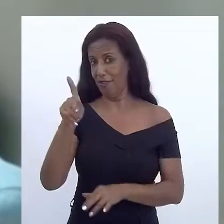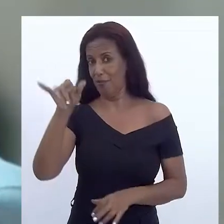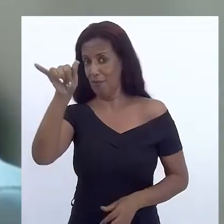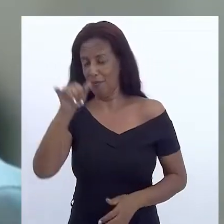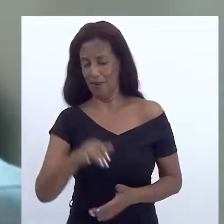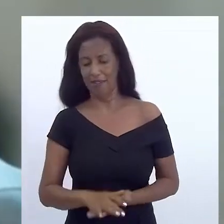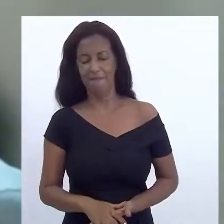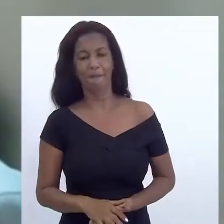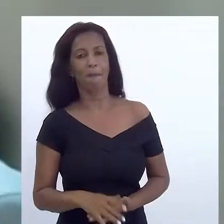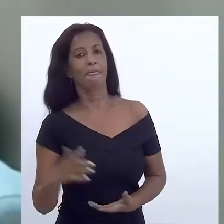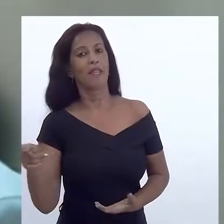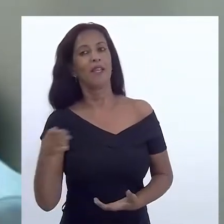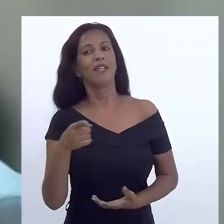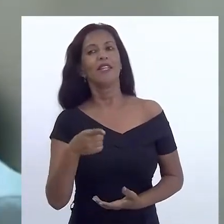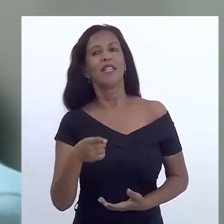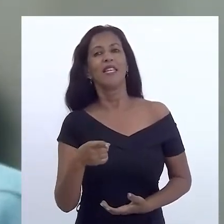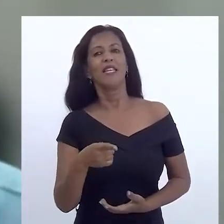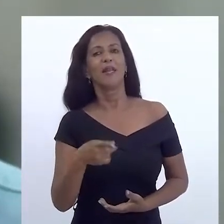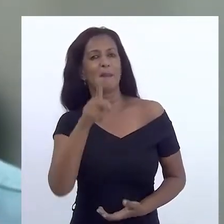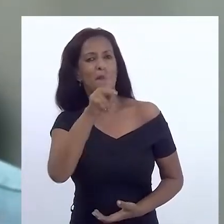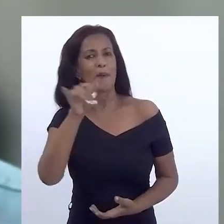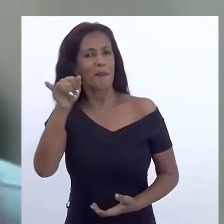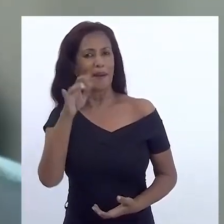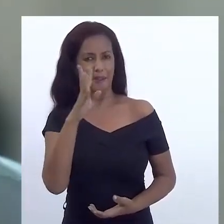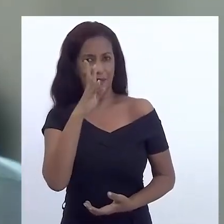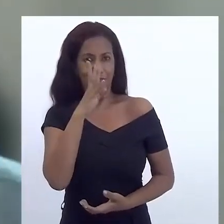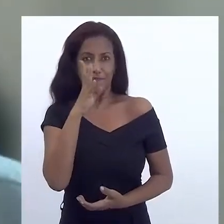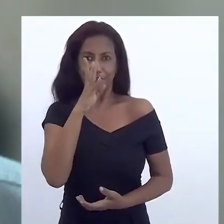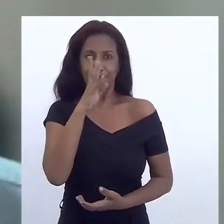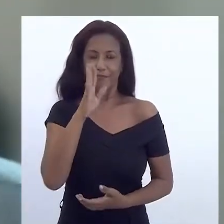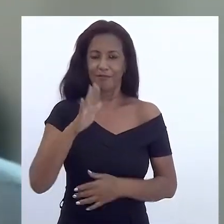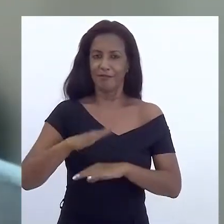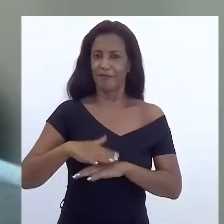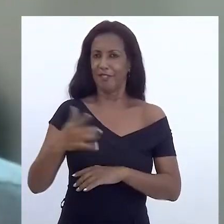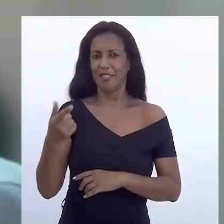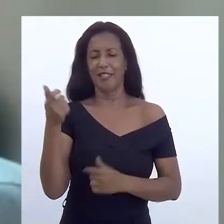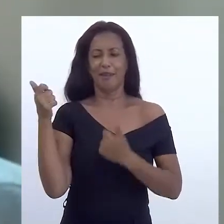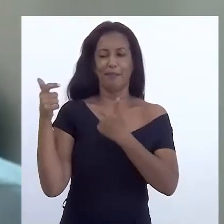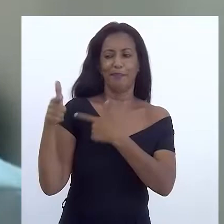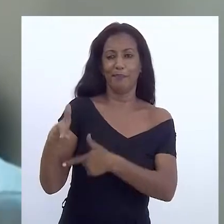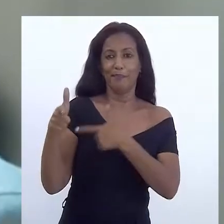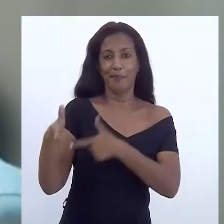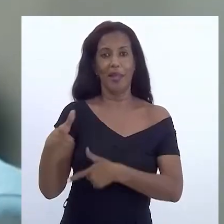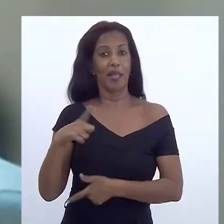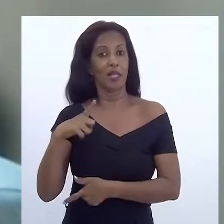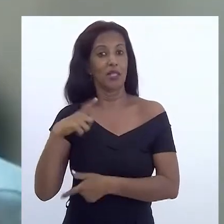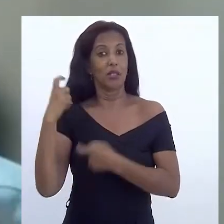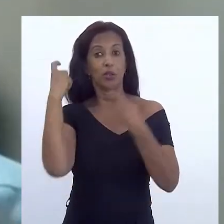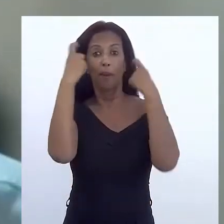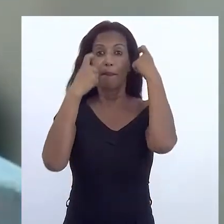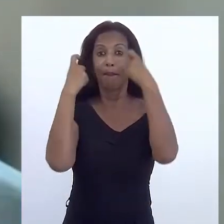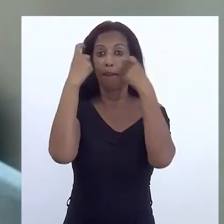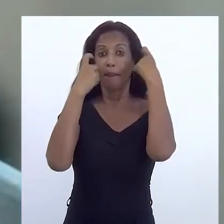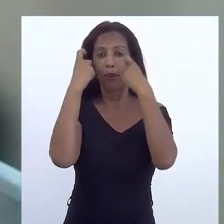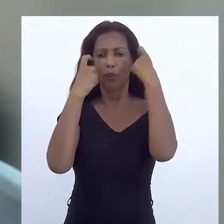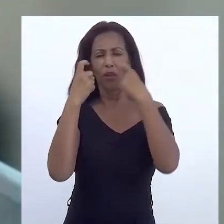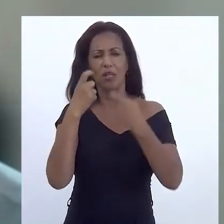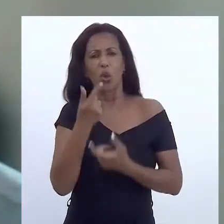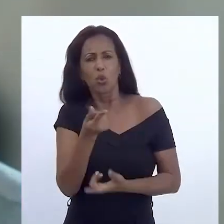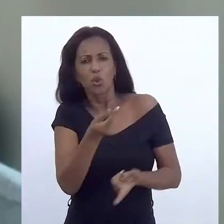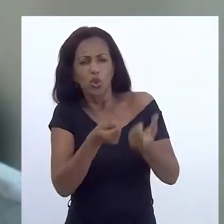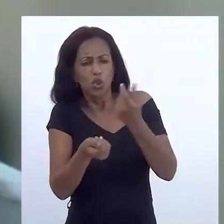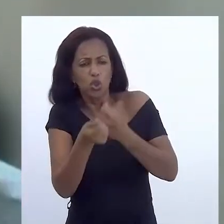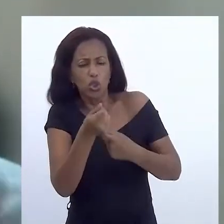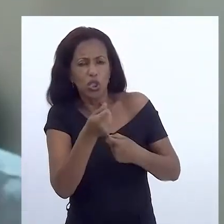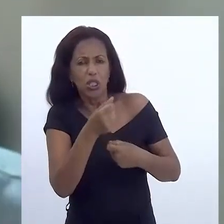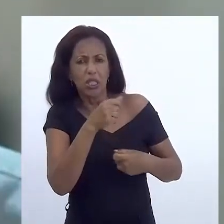pai. E ele era até admirado e um pouco até fazia um chacota com ele, que ele tinha uma preocupação e cada centavo que